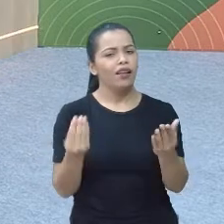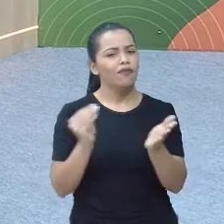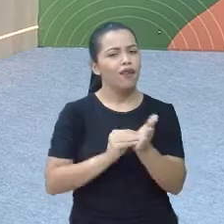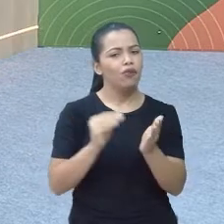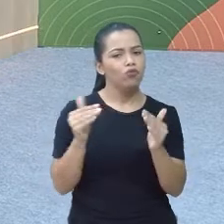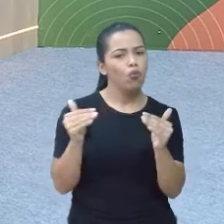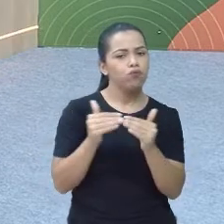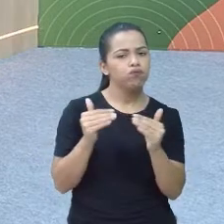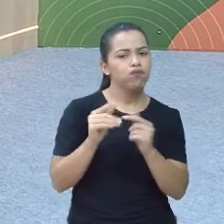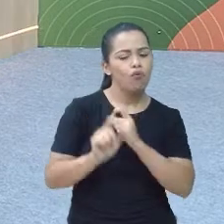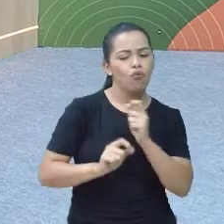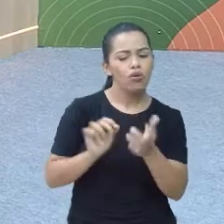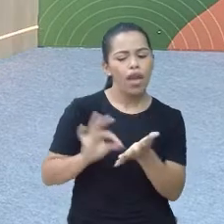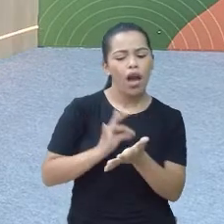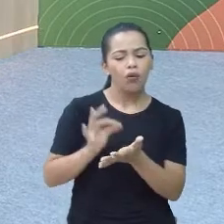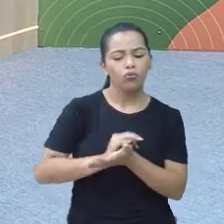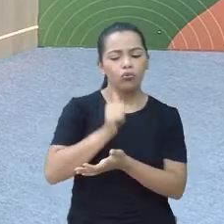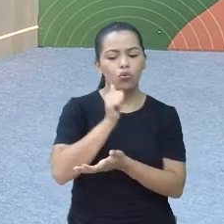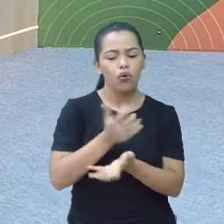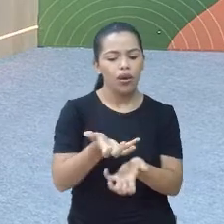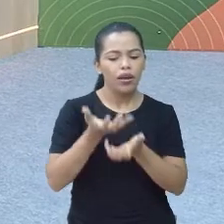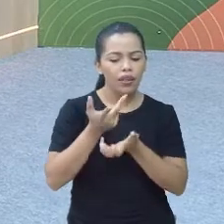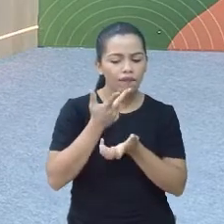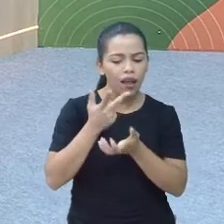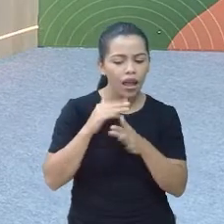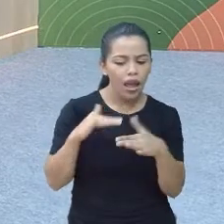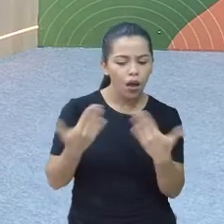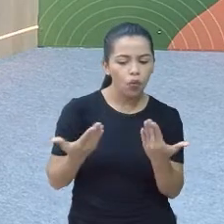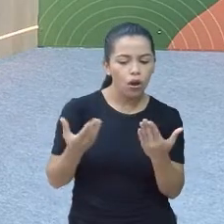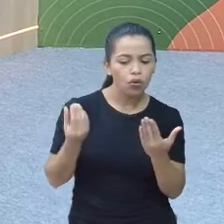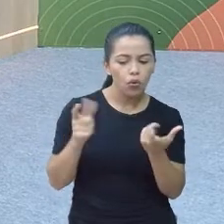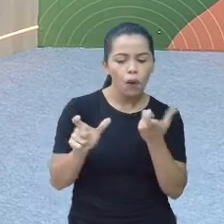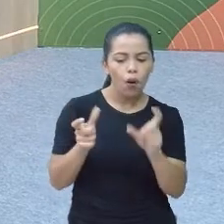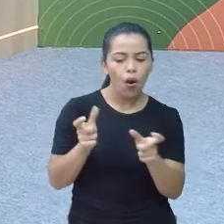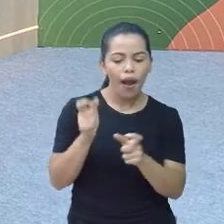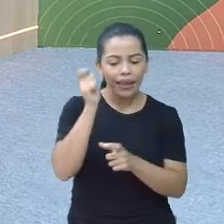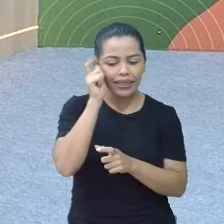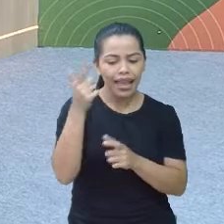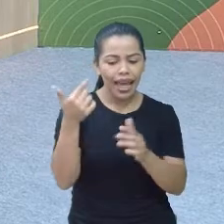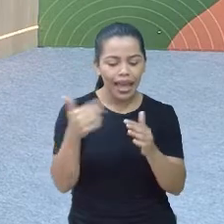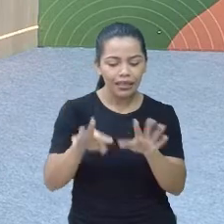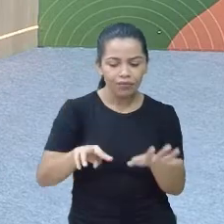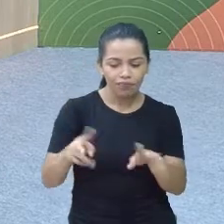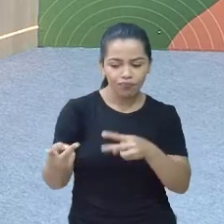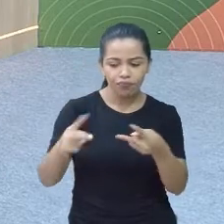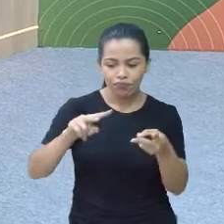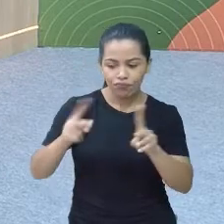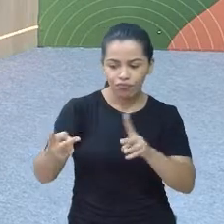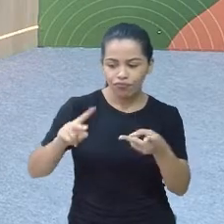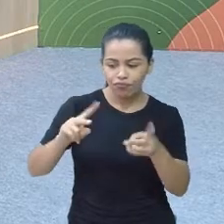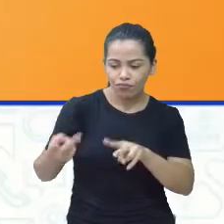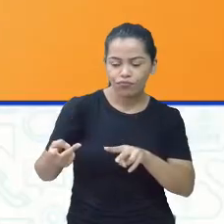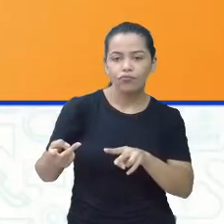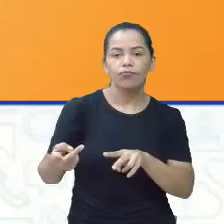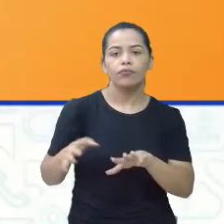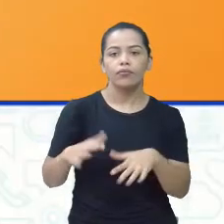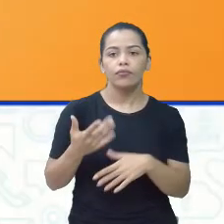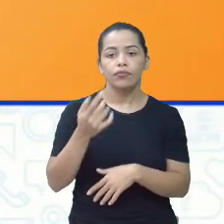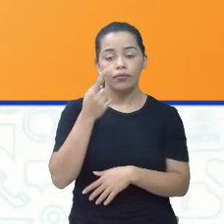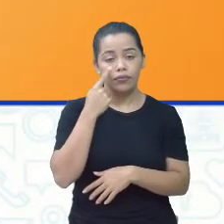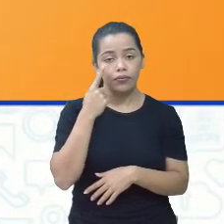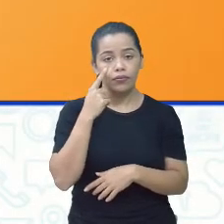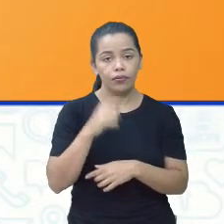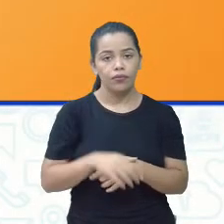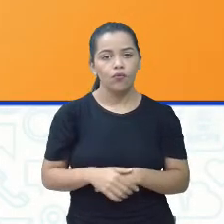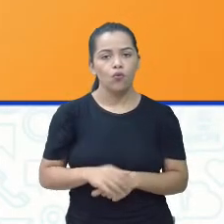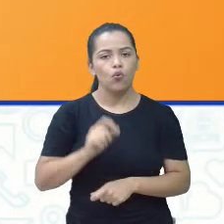dizer quando ela coloca essas ideias contraditórias? Então, o eu lírico de Cecília fala assim: que